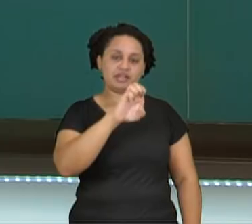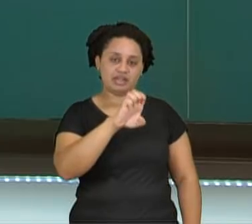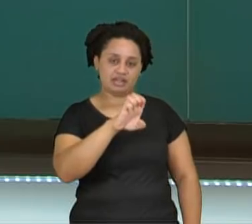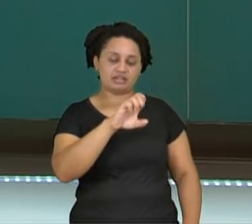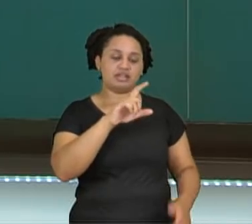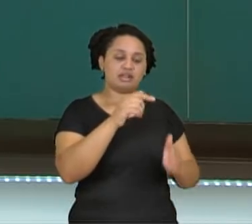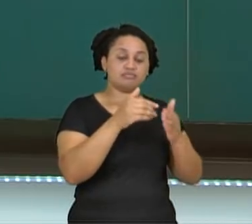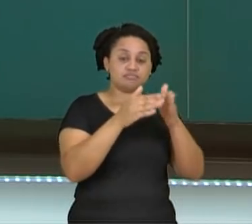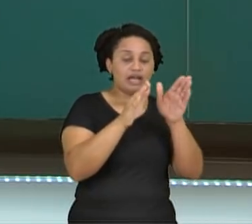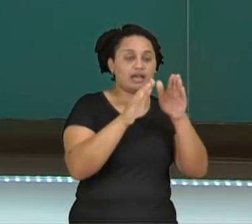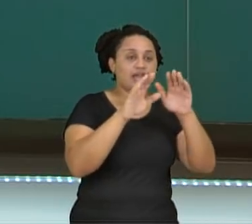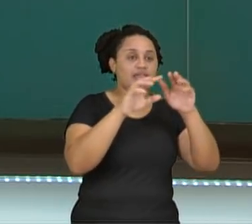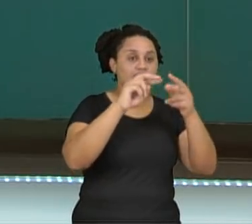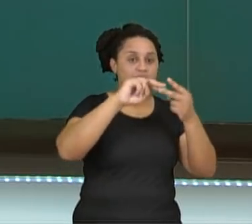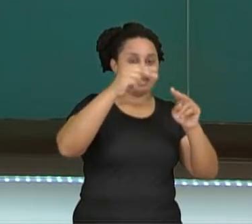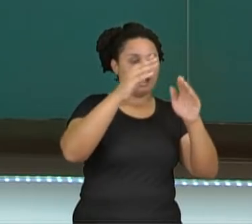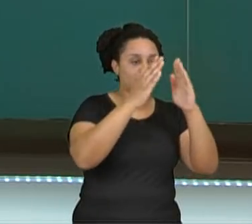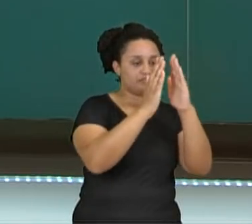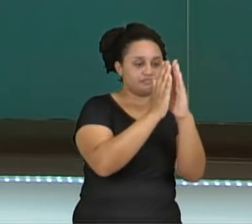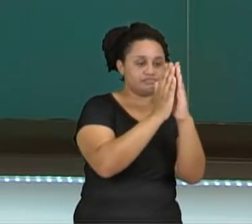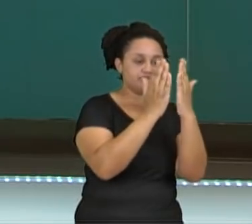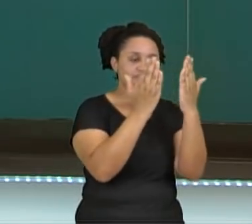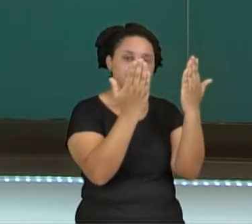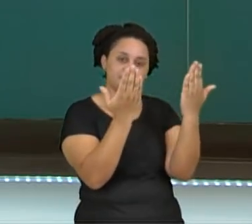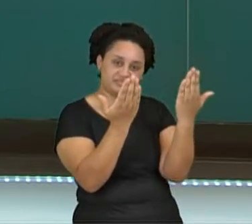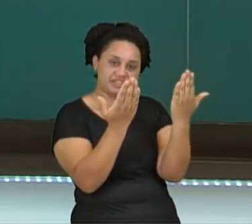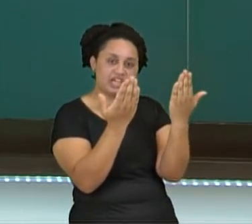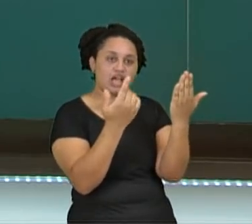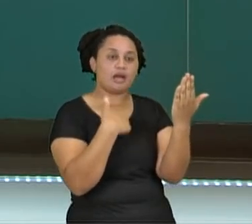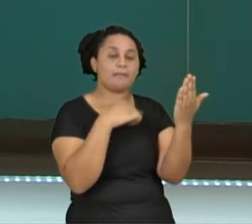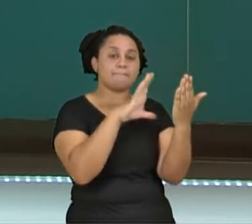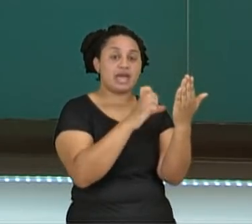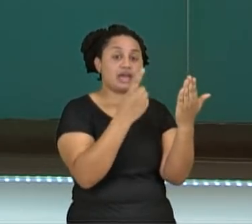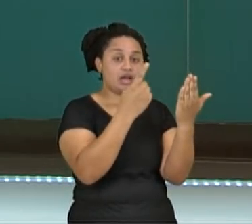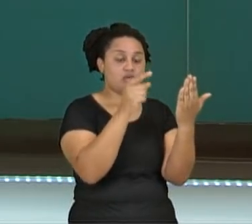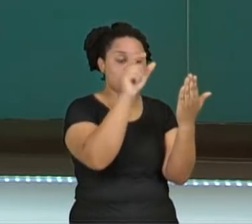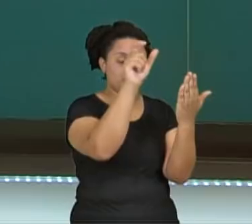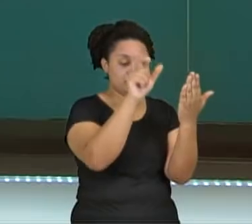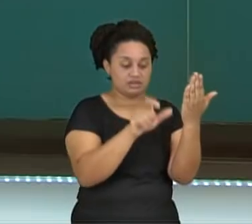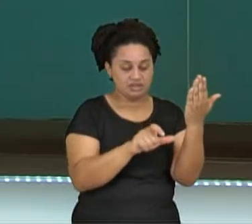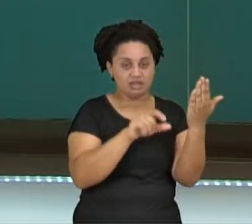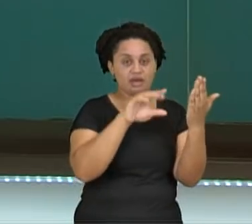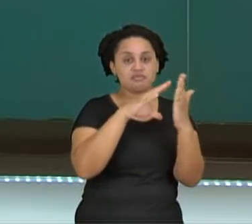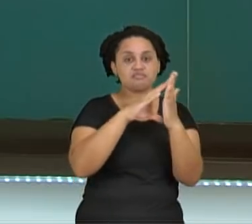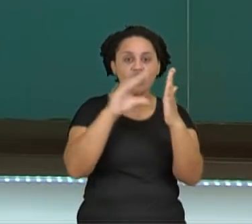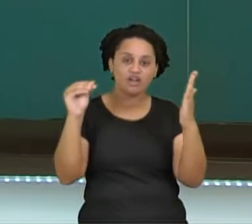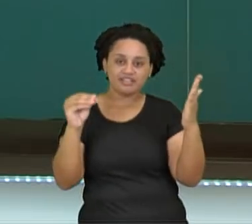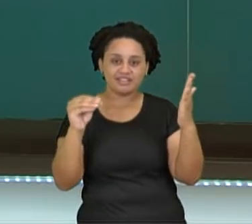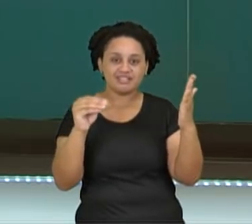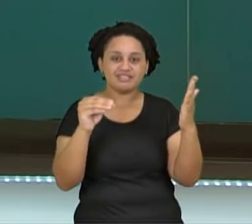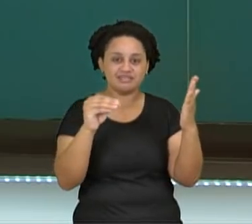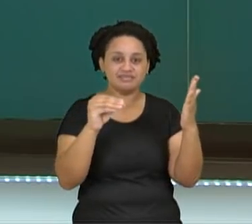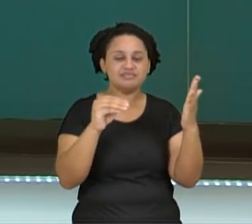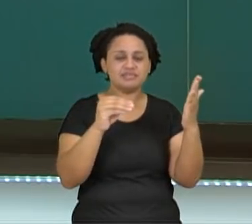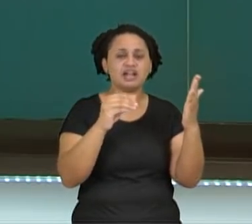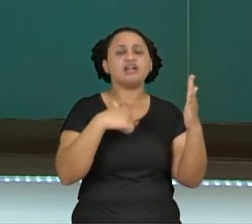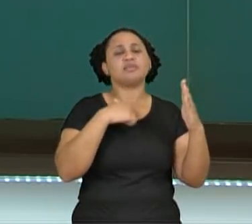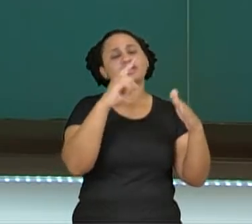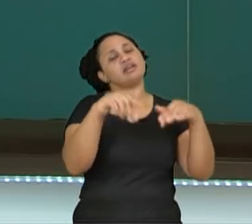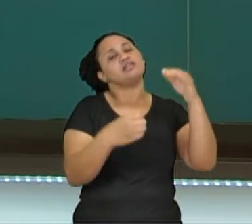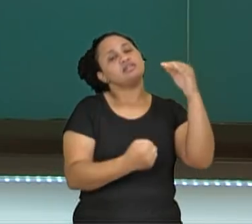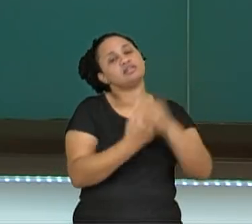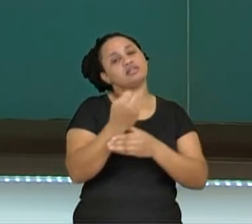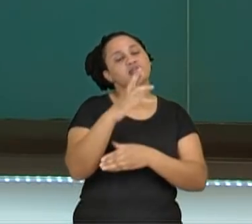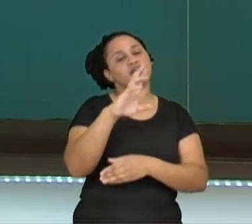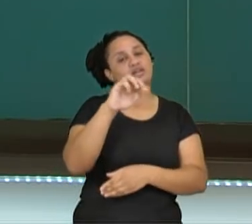fita de DNA e usa uma delas, que a gente chama de fita molde ou fita síntese, para usar como molde para produzir o